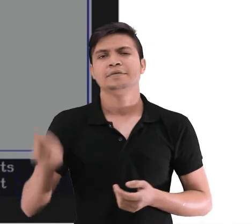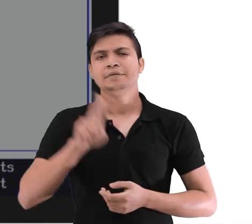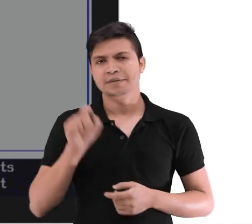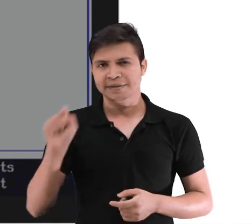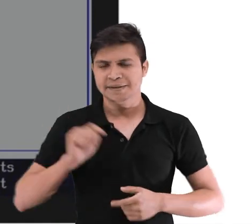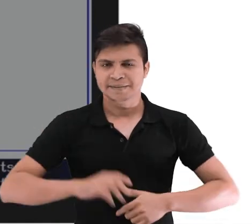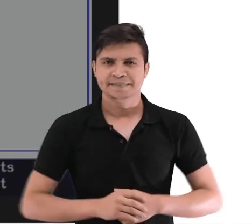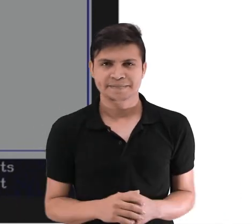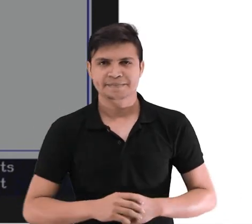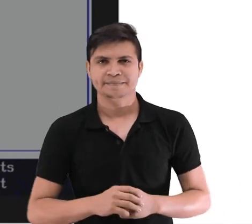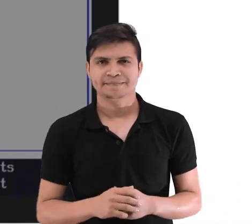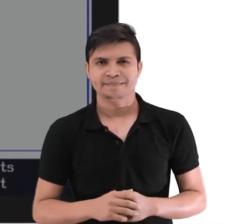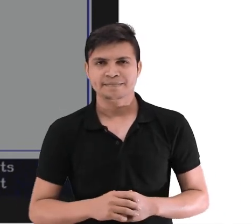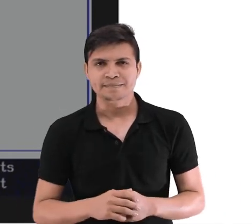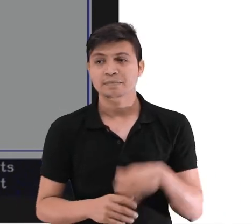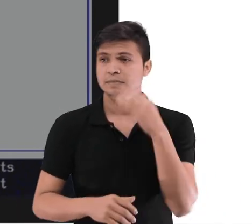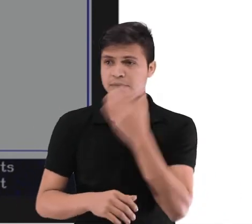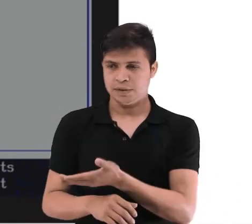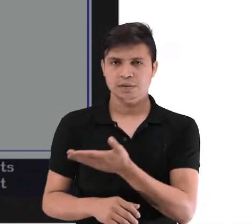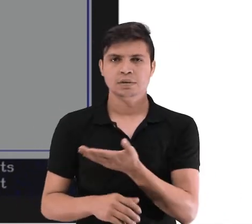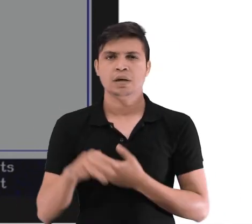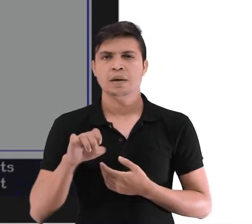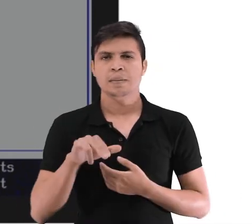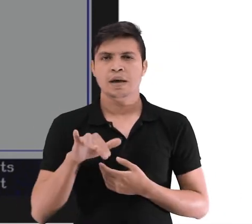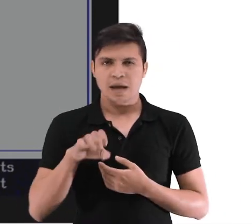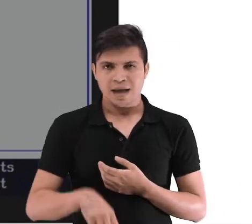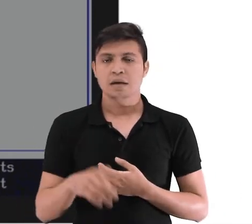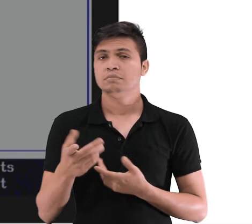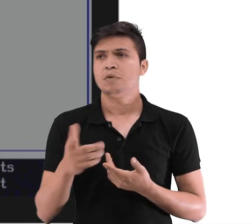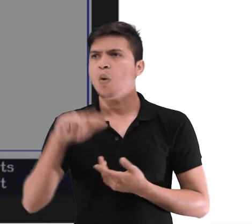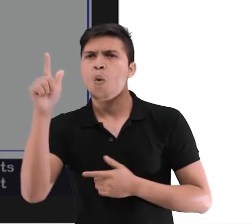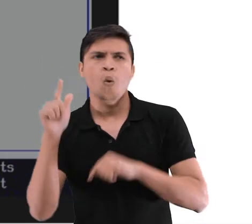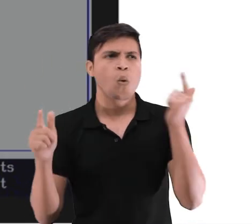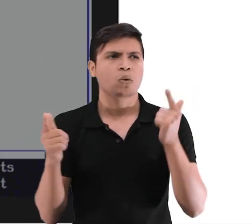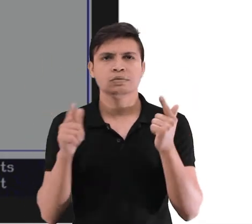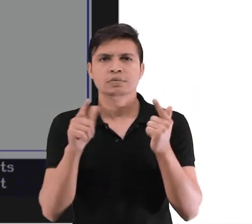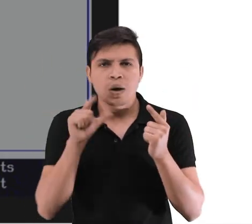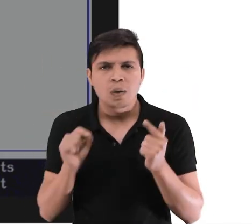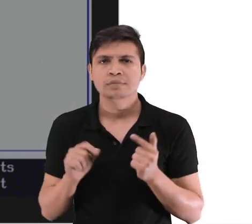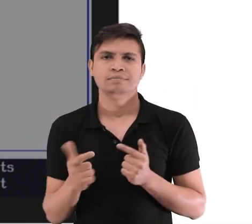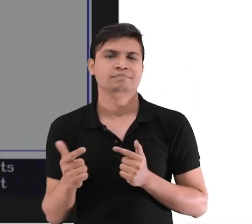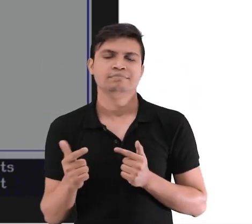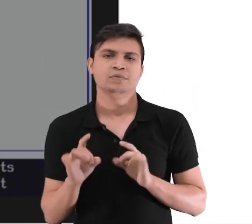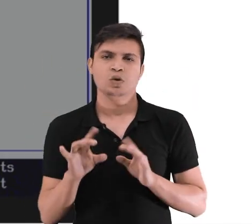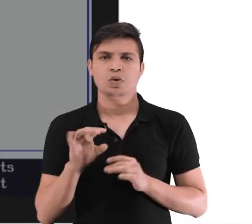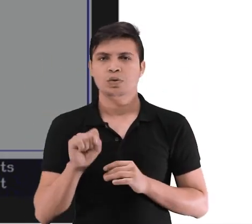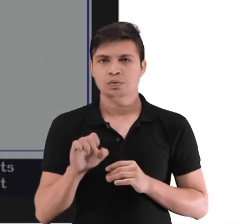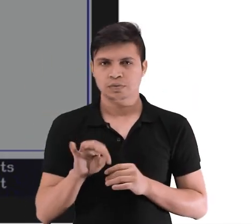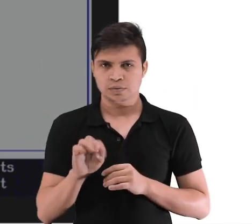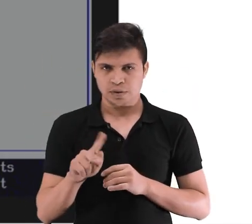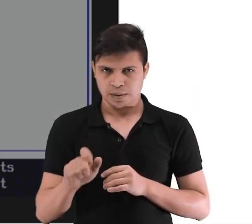Nessa coluna Main não tem mais nenhuma outra opção no caso desse setup. Vamos passar